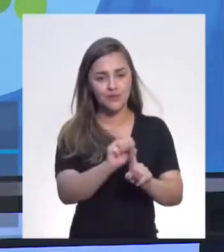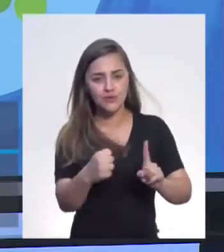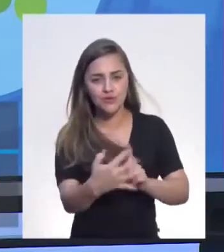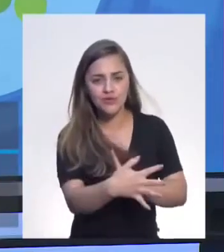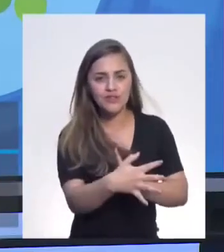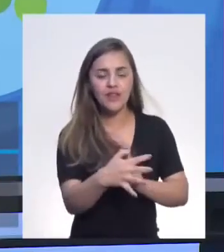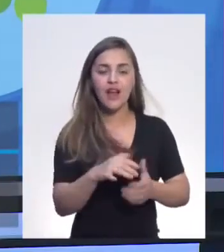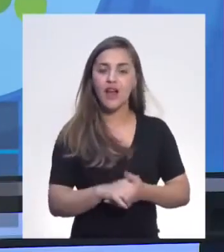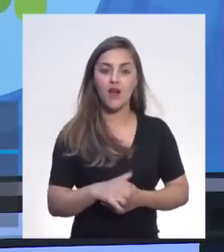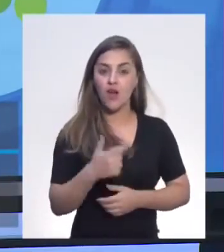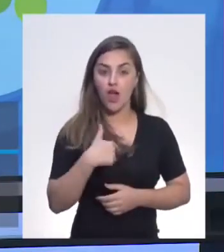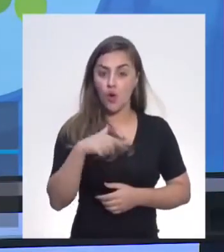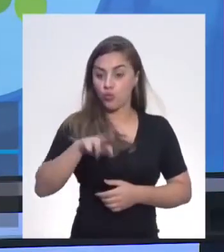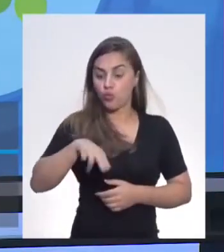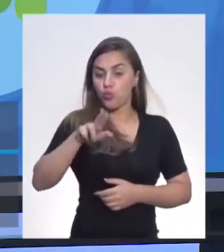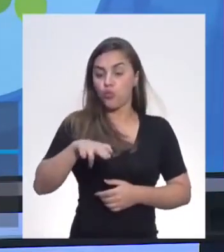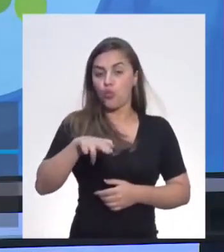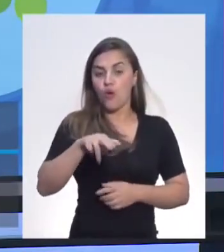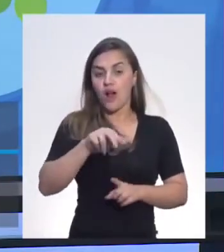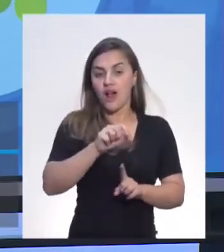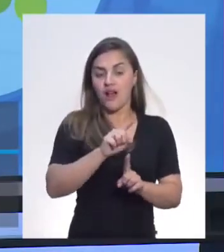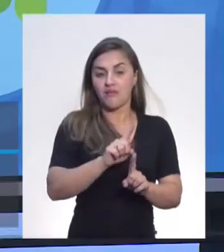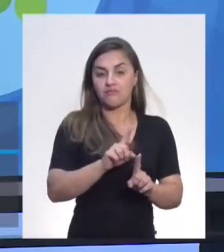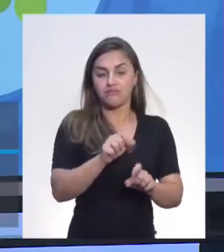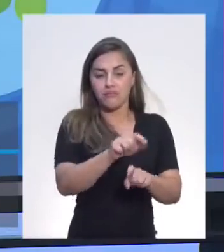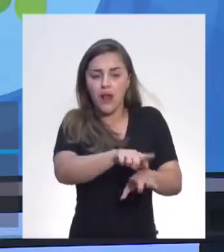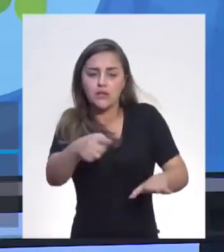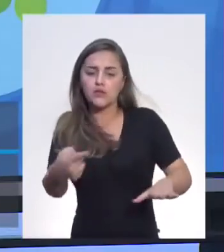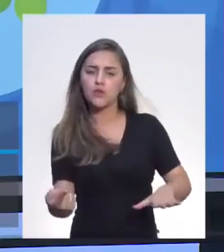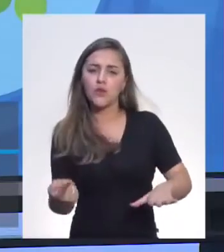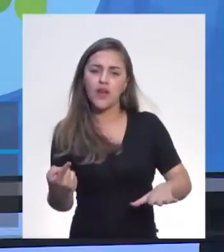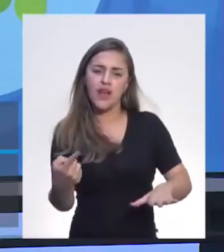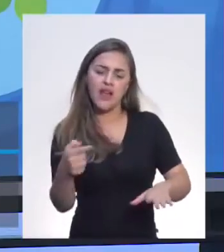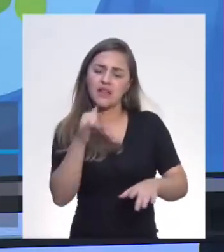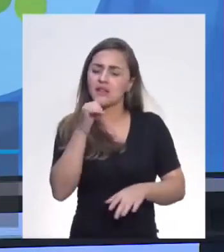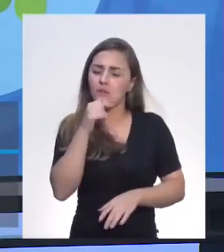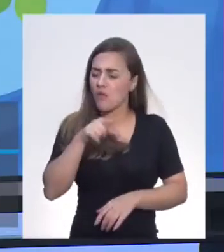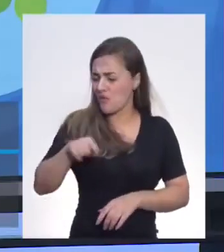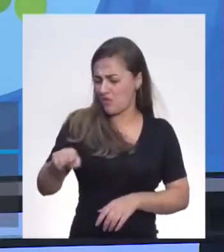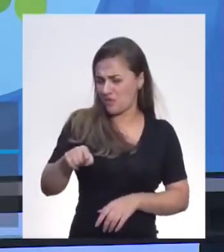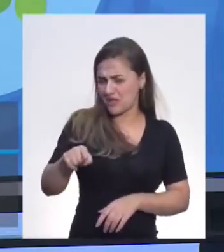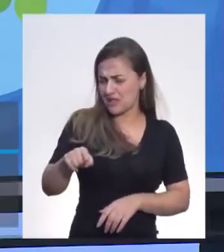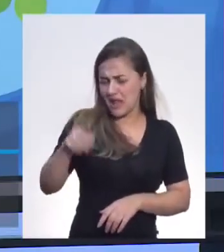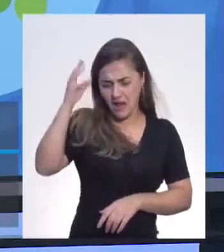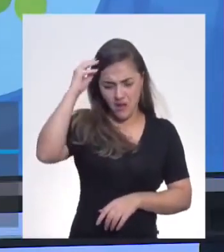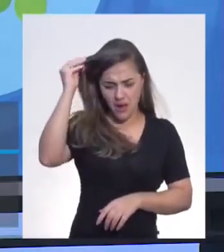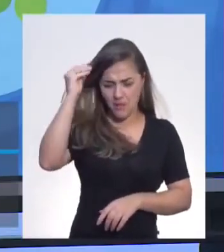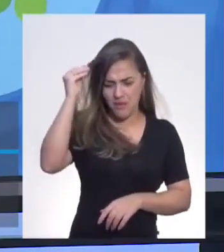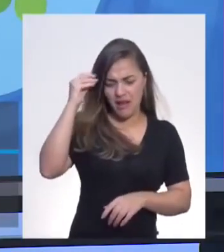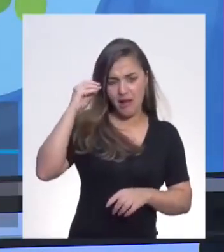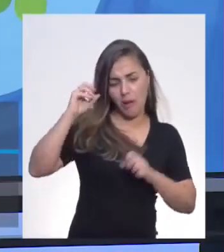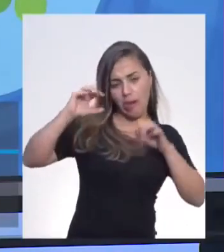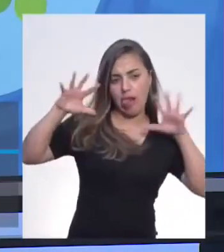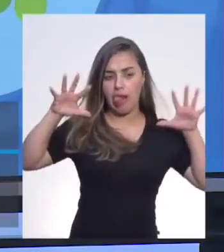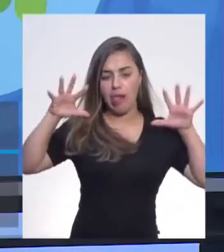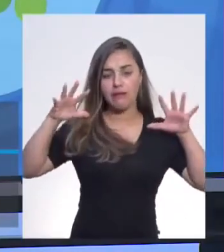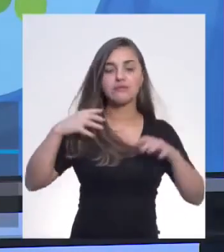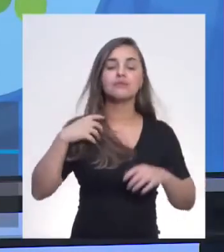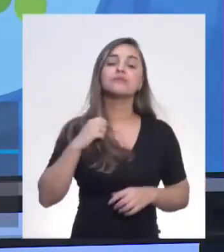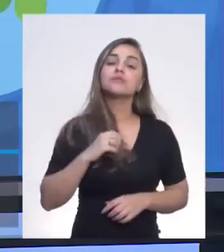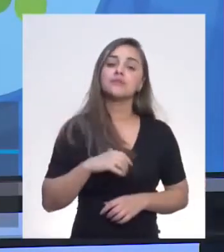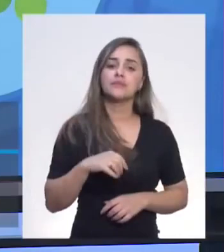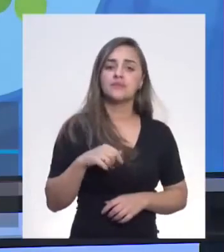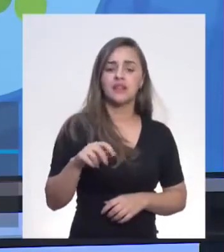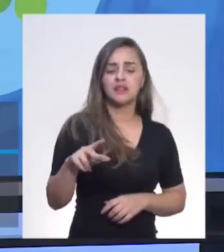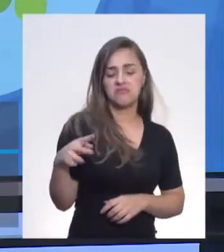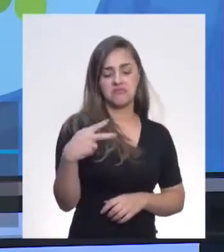excluída por ser branca. Ninguém nunca olhou para mim e falou, o seu cabelo está desgrenhado. Ninguém nunca olhou para mim e falou, nossa,